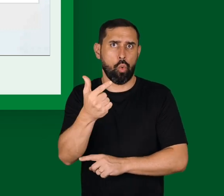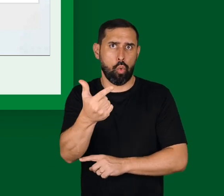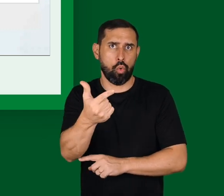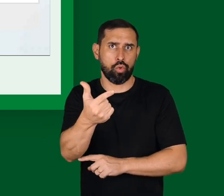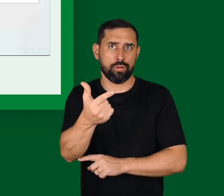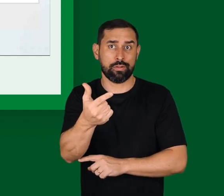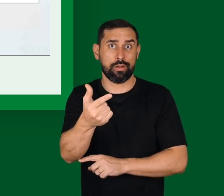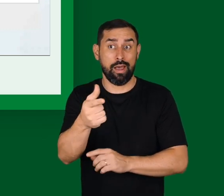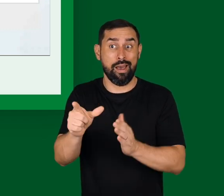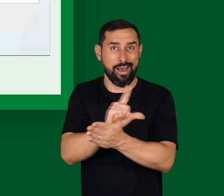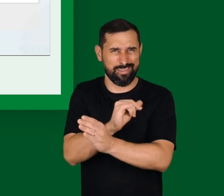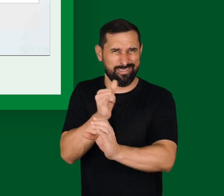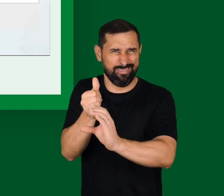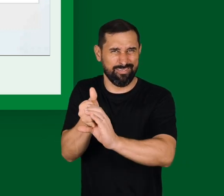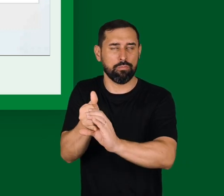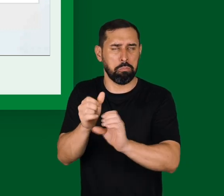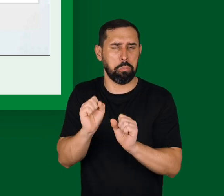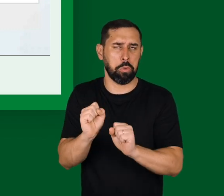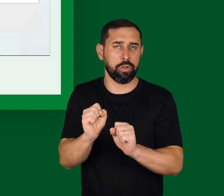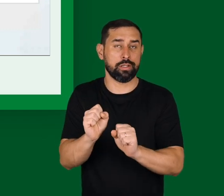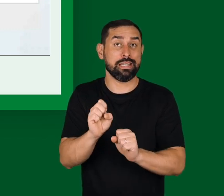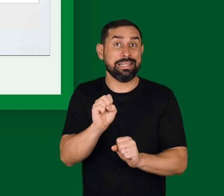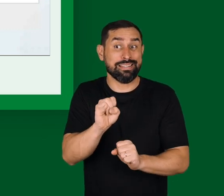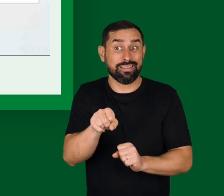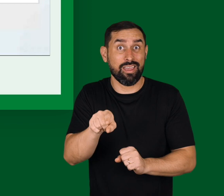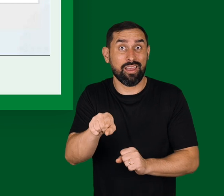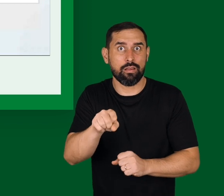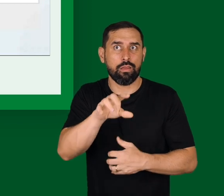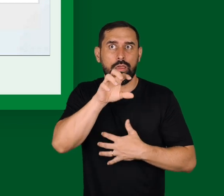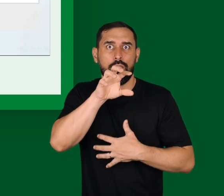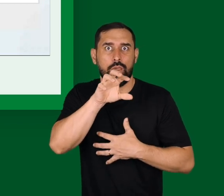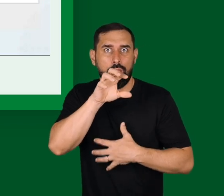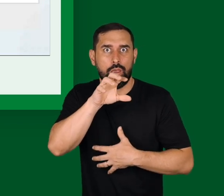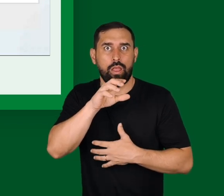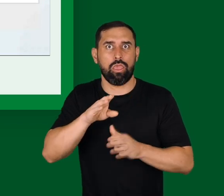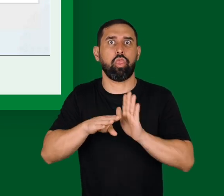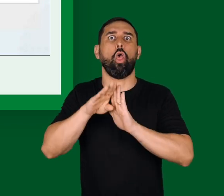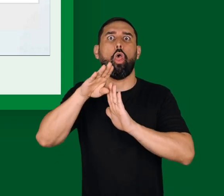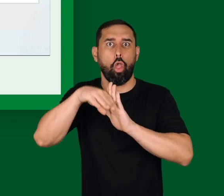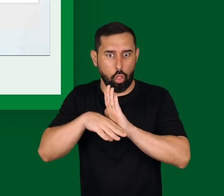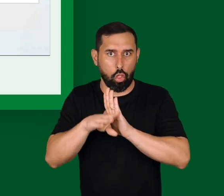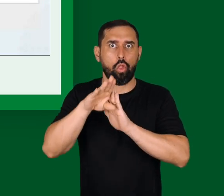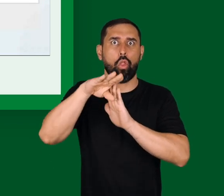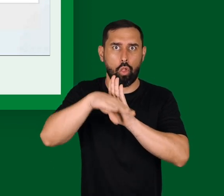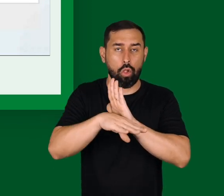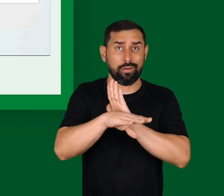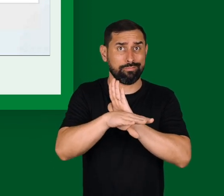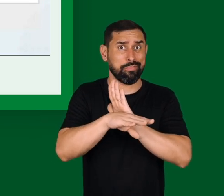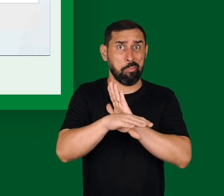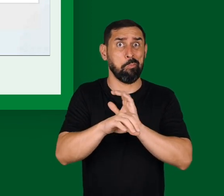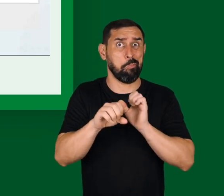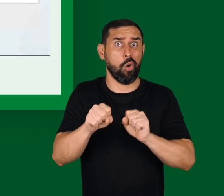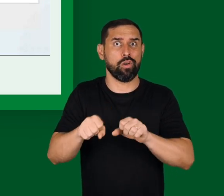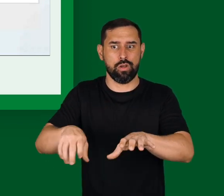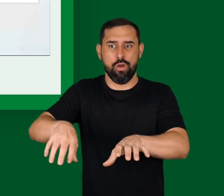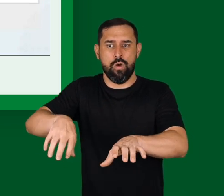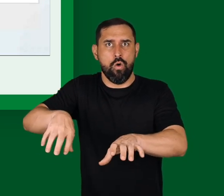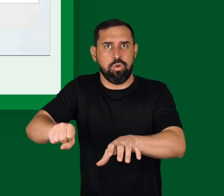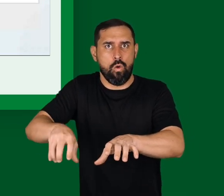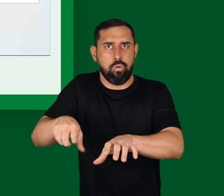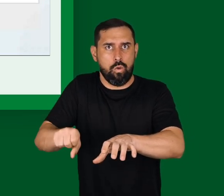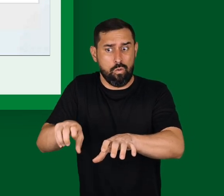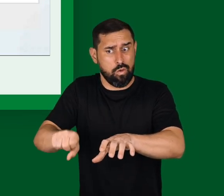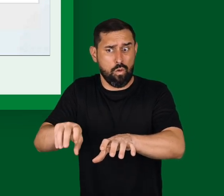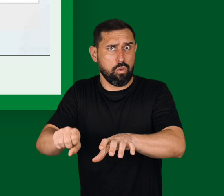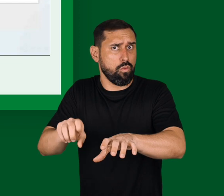pré-rápida, pré-intubação. Se a criança tiver com a respiração em apneia ou muito irregular, a gente já pode